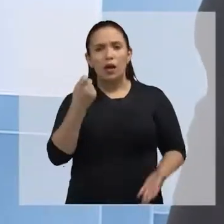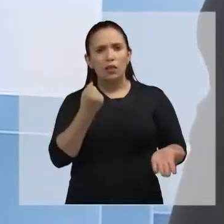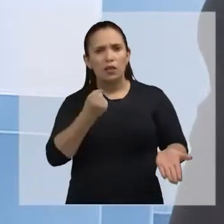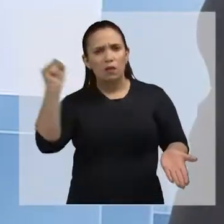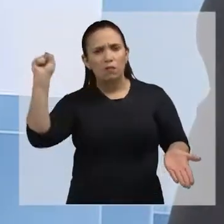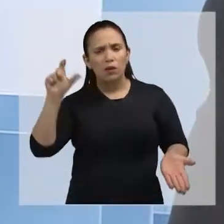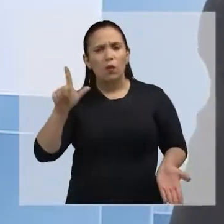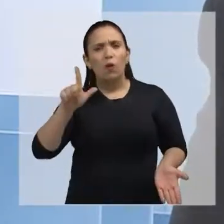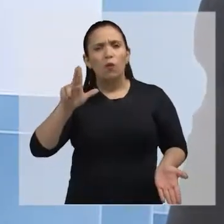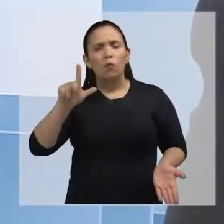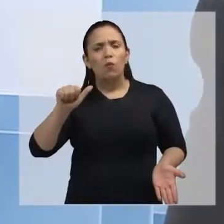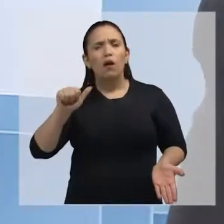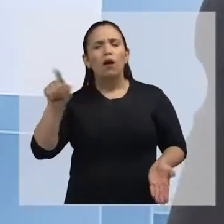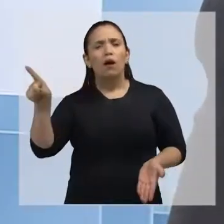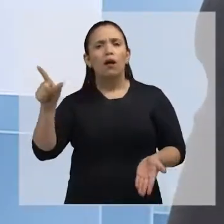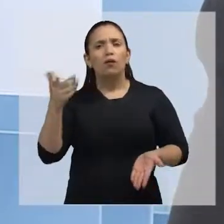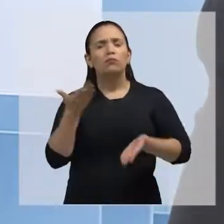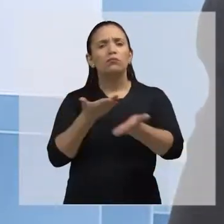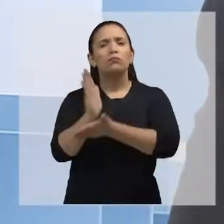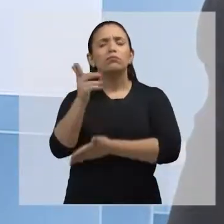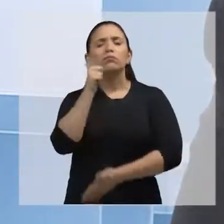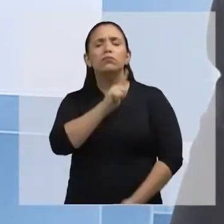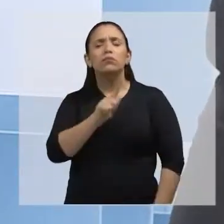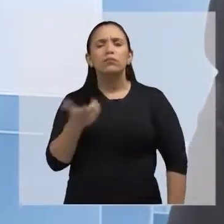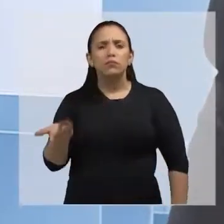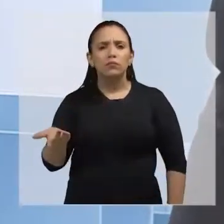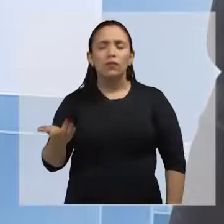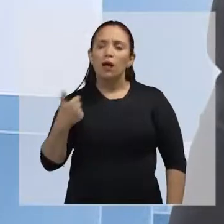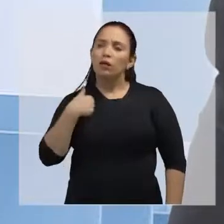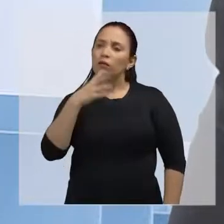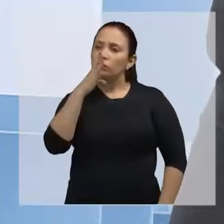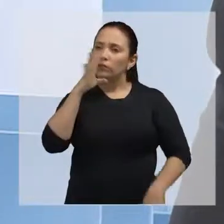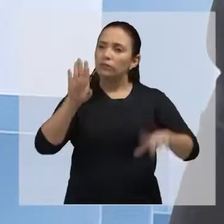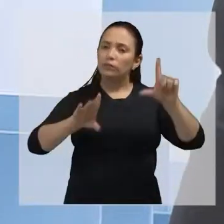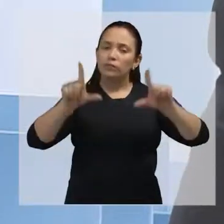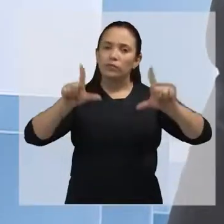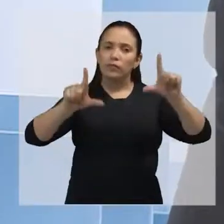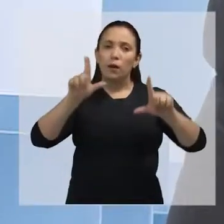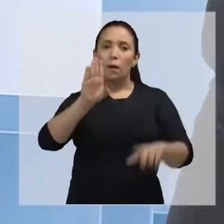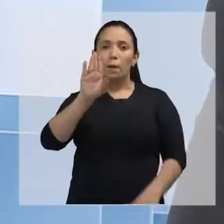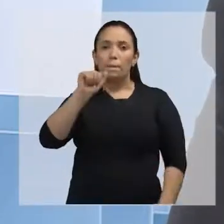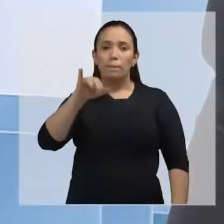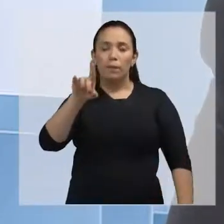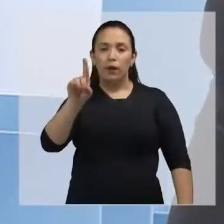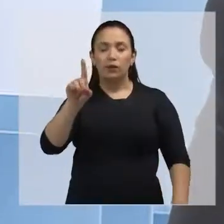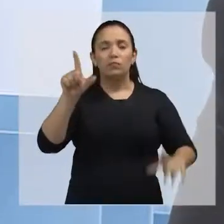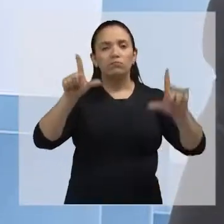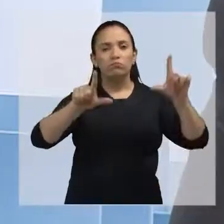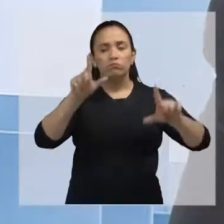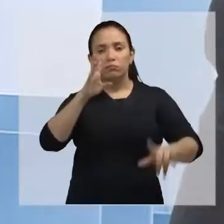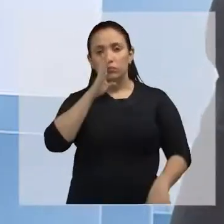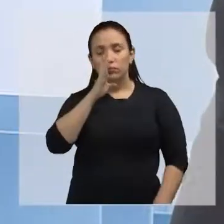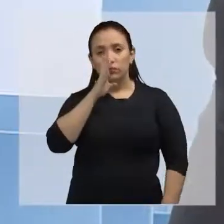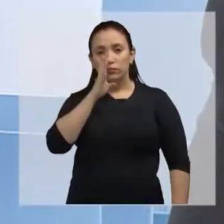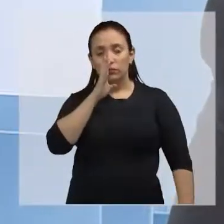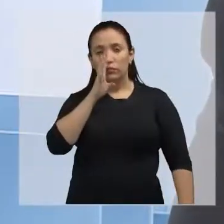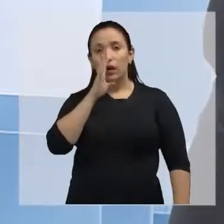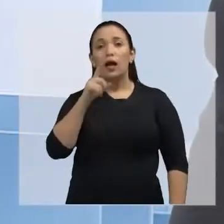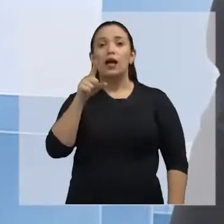corpus do Lula, mas principalmente não era o habeas corpus. Eu vi o programa dele na Band, ele estava defendendo justamente as